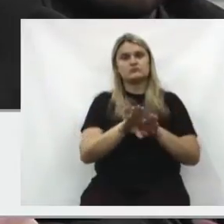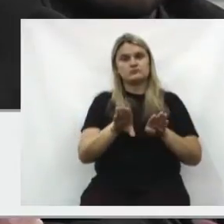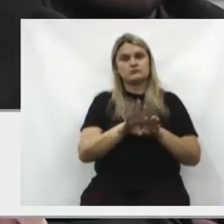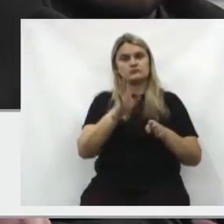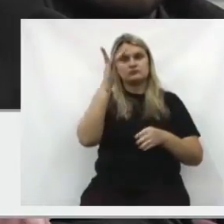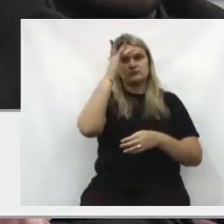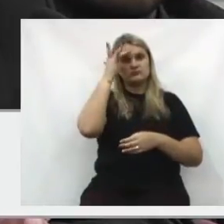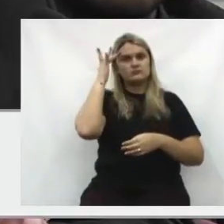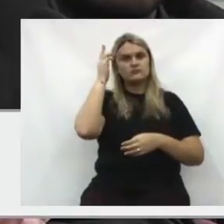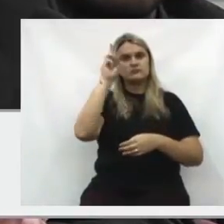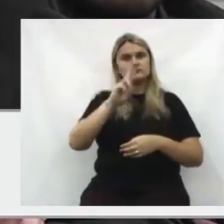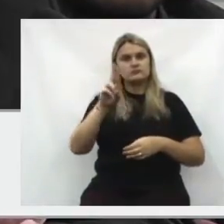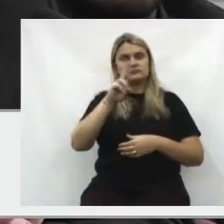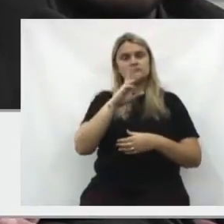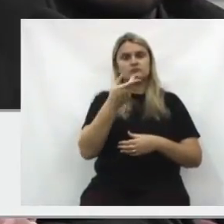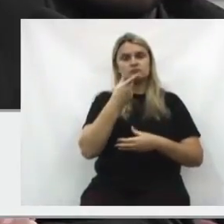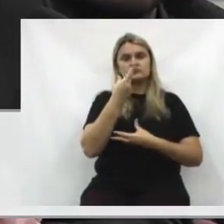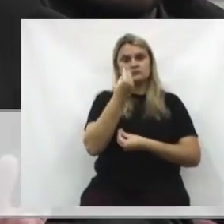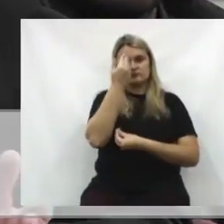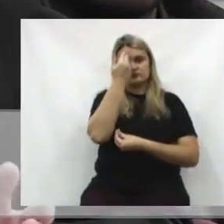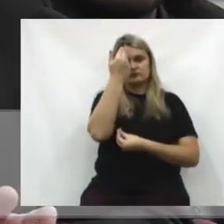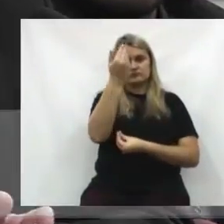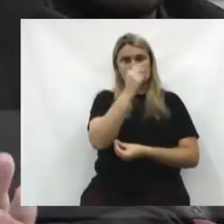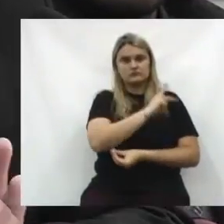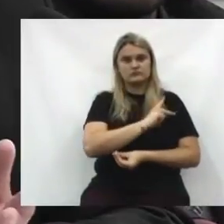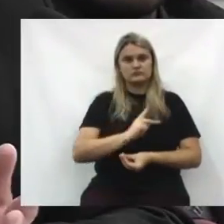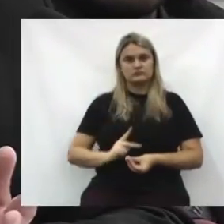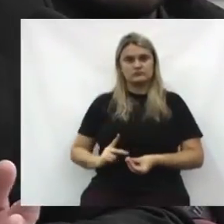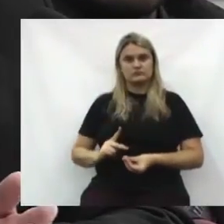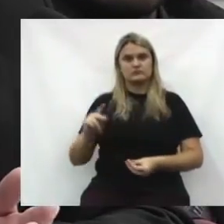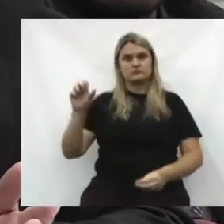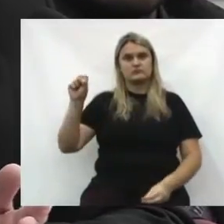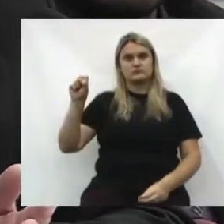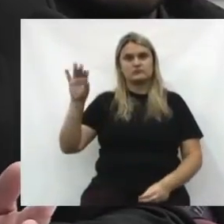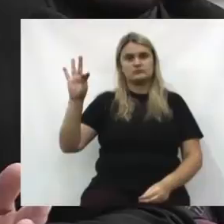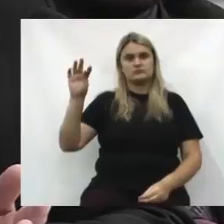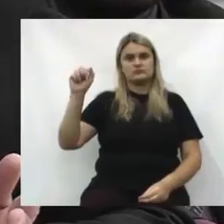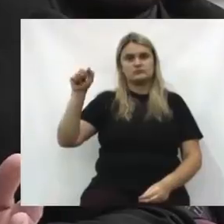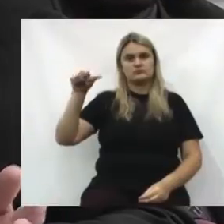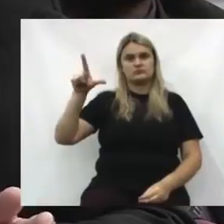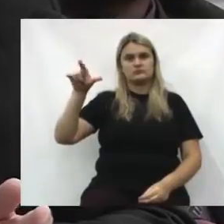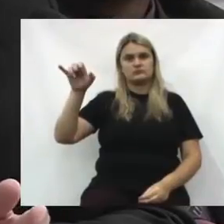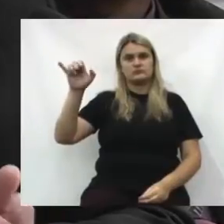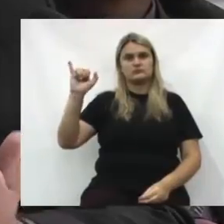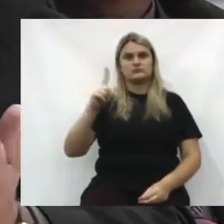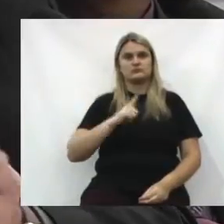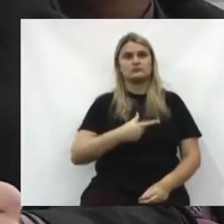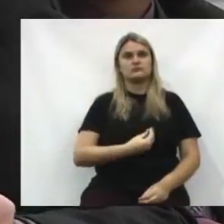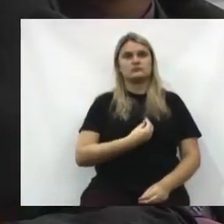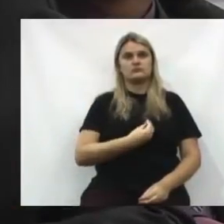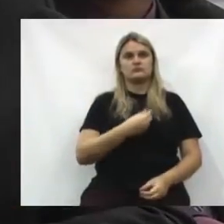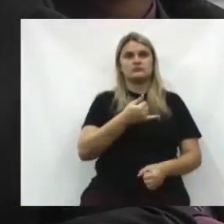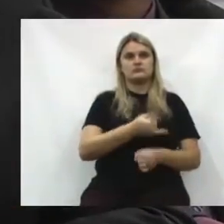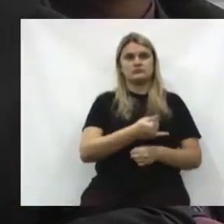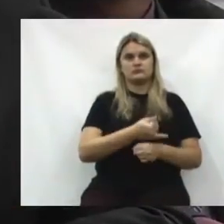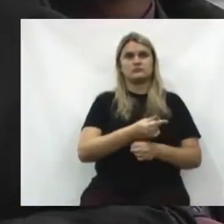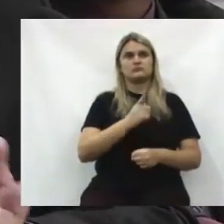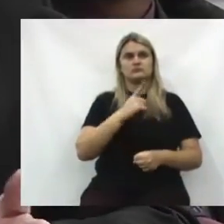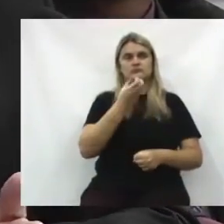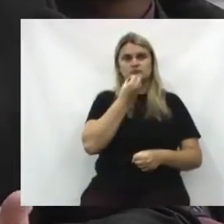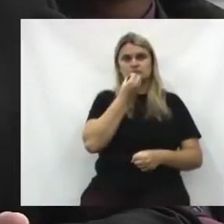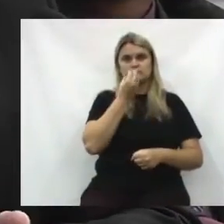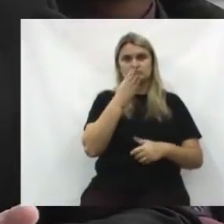região, fora o pessoal que usa. Agradeço ao presidente Stanley, que está aqui presente,